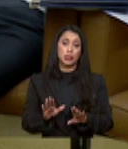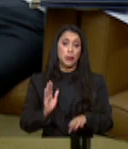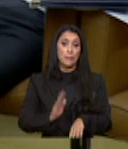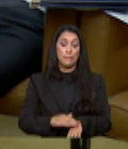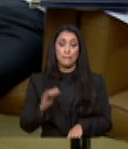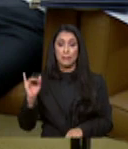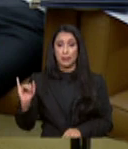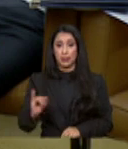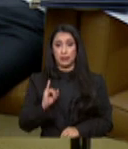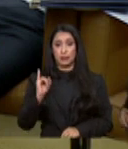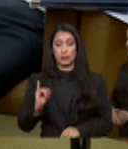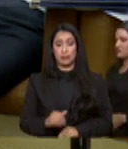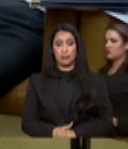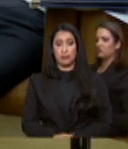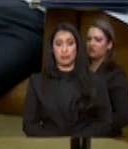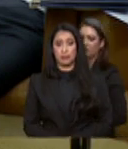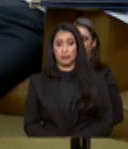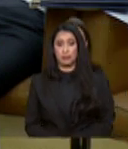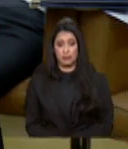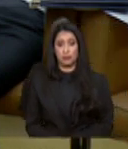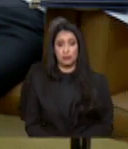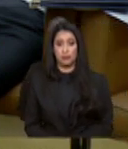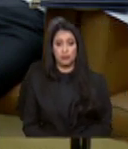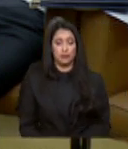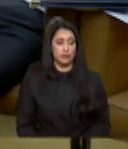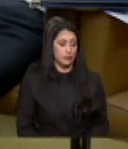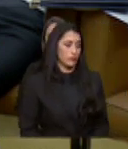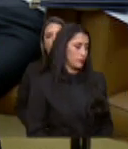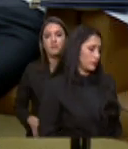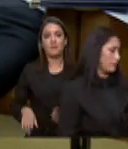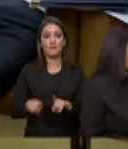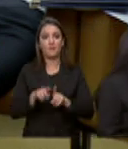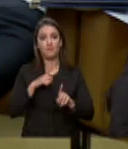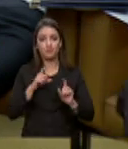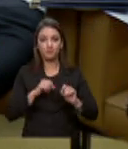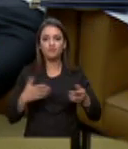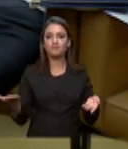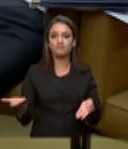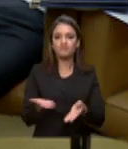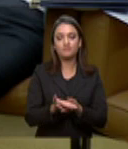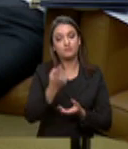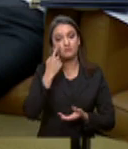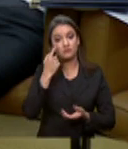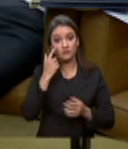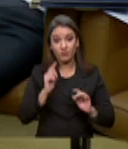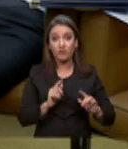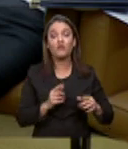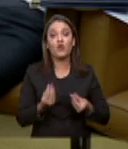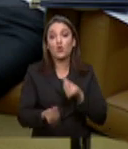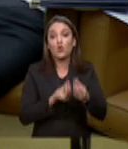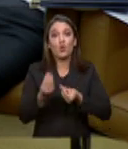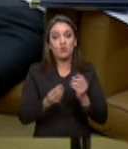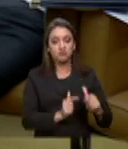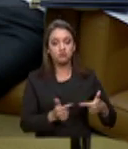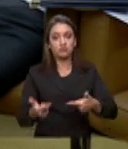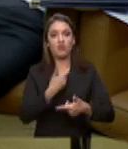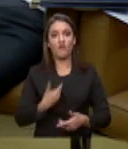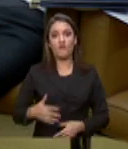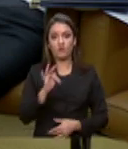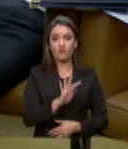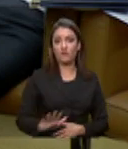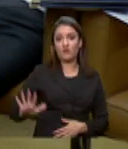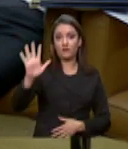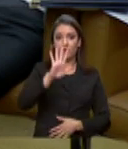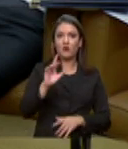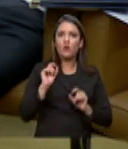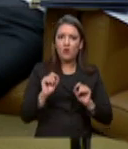que mais chama atenção nessa ação, que é o que observamos no atual agir do governo federal. A manutenção de uma aparência